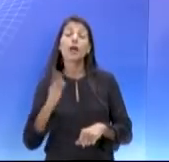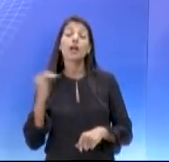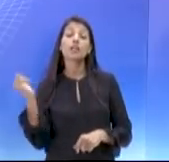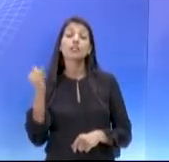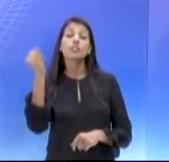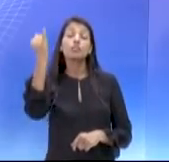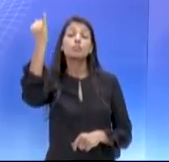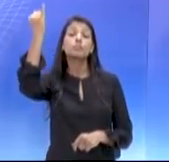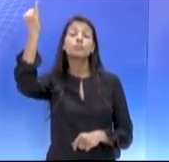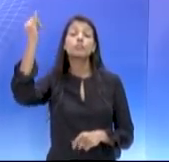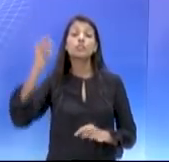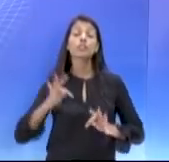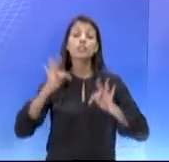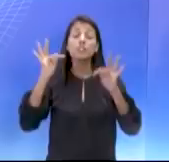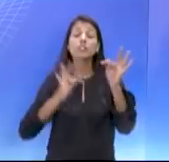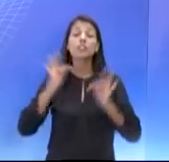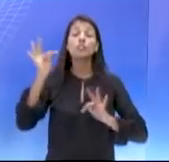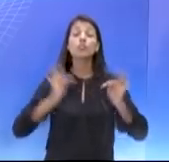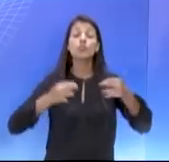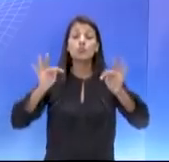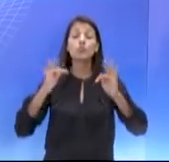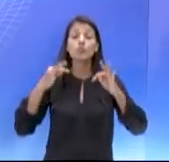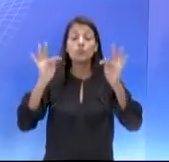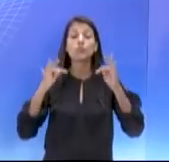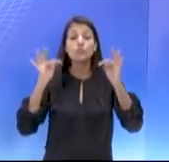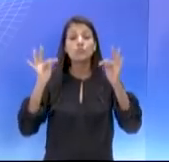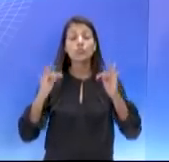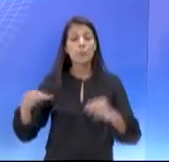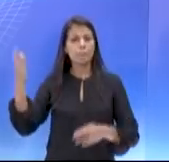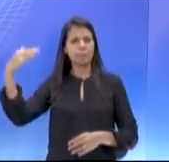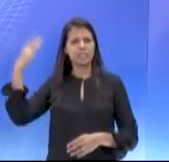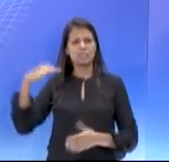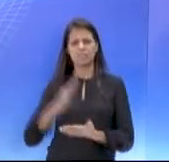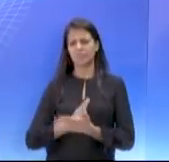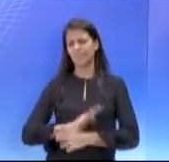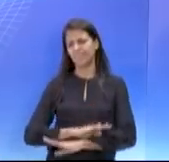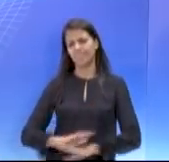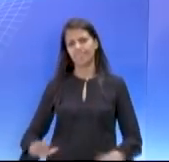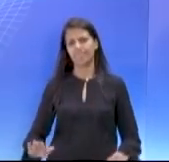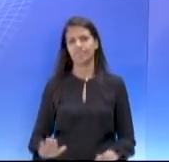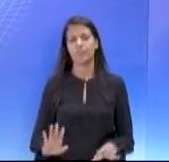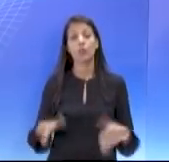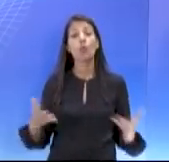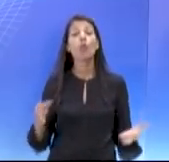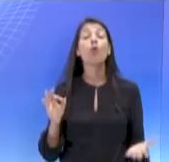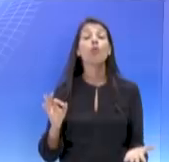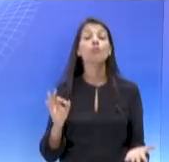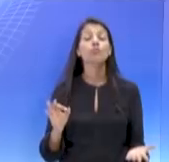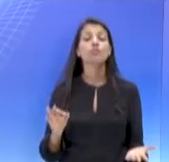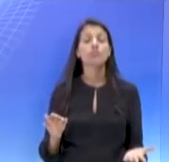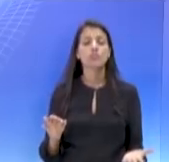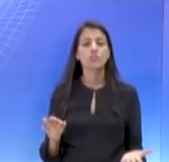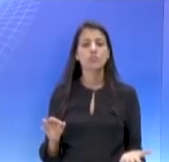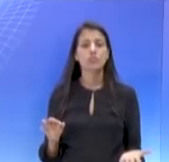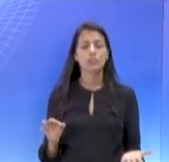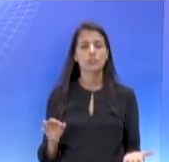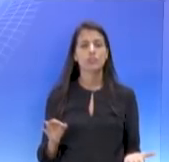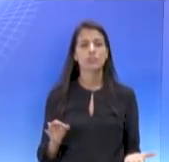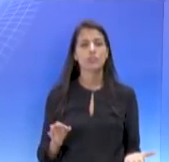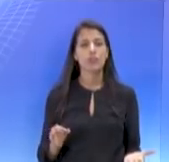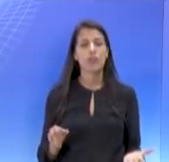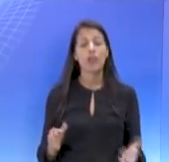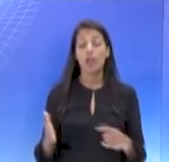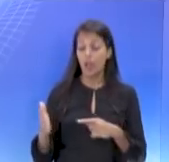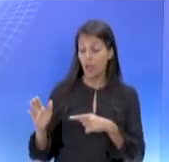rege, a tecnologia, a modernidade. Tudo ficou para trás, para eles não vale. Então, qual seria a resposta certa? É a que fala o que eles